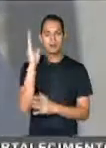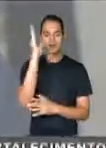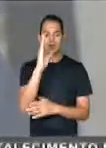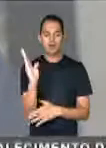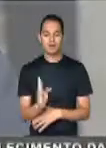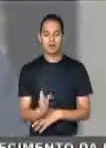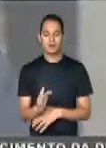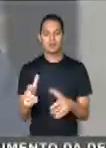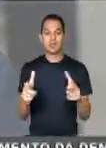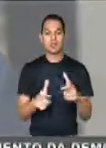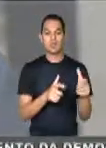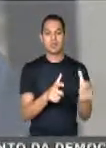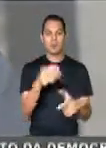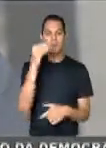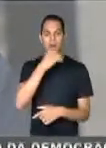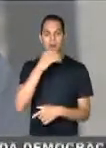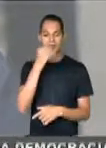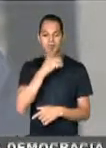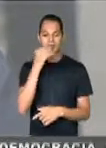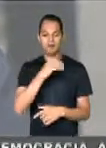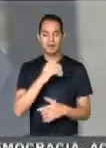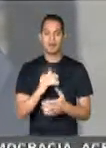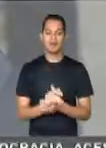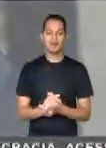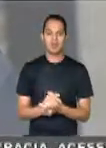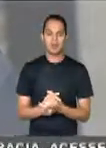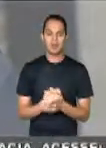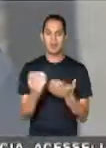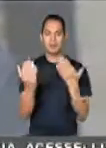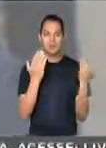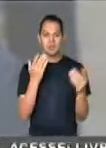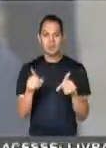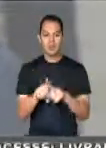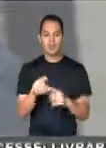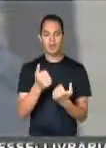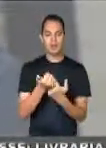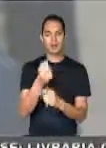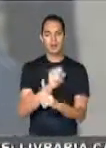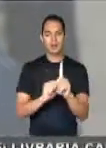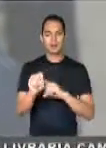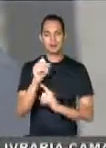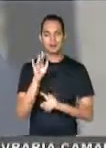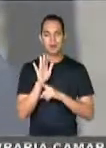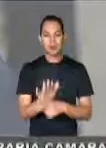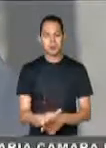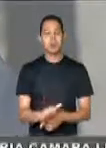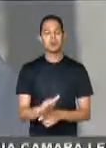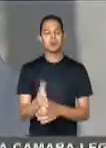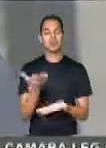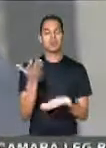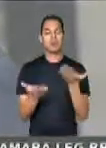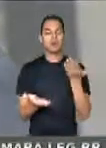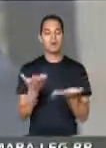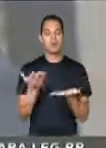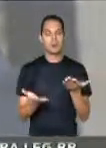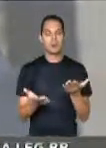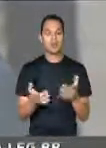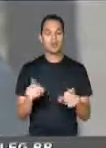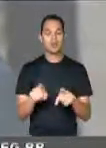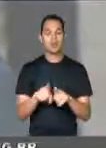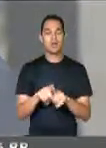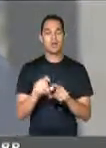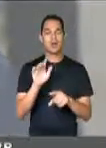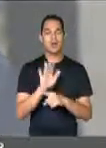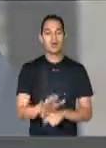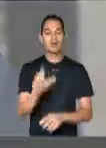áreas vulneráveis, e a presença de um psicólogo e de um assistente social ajuda em muito na estabilização, até para o